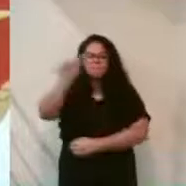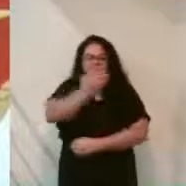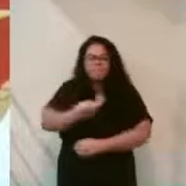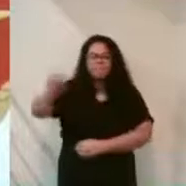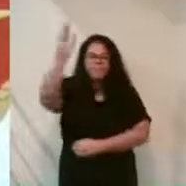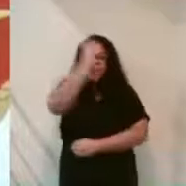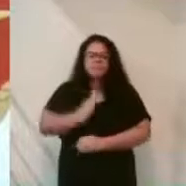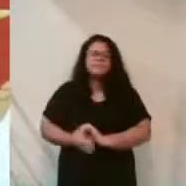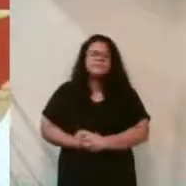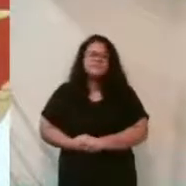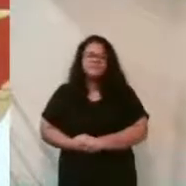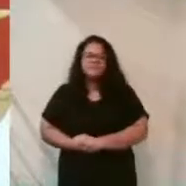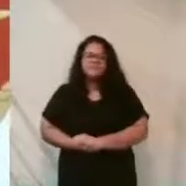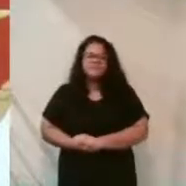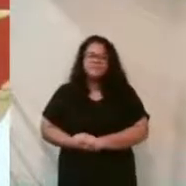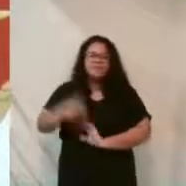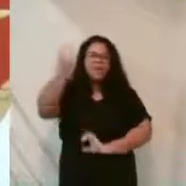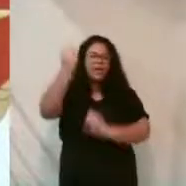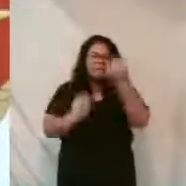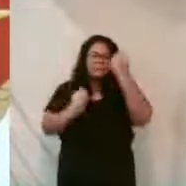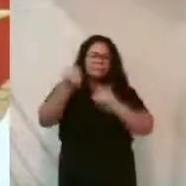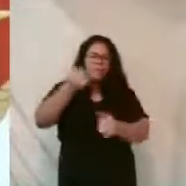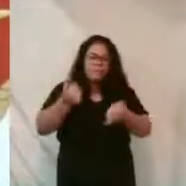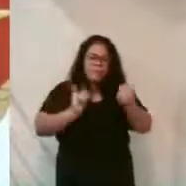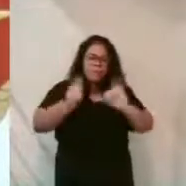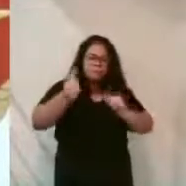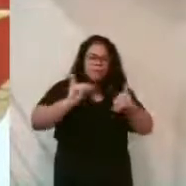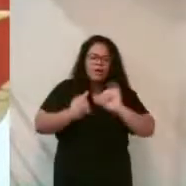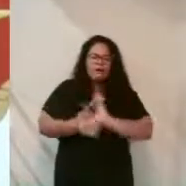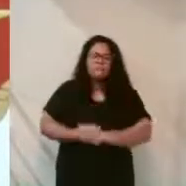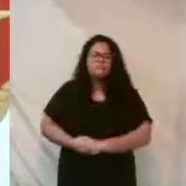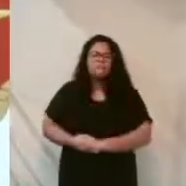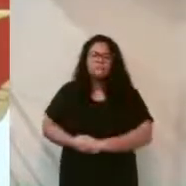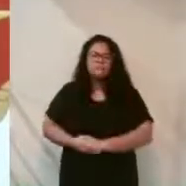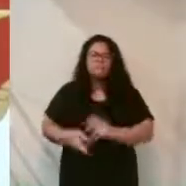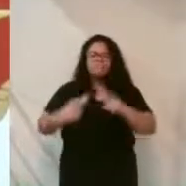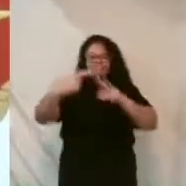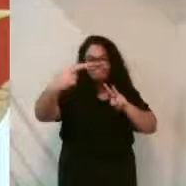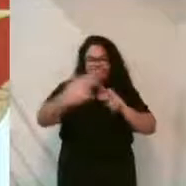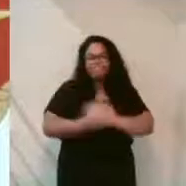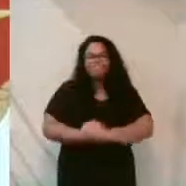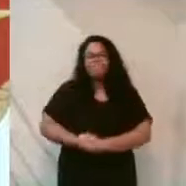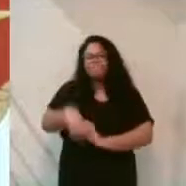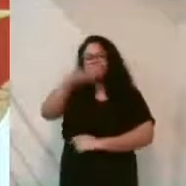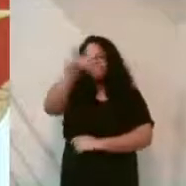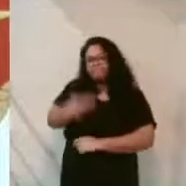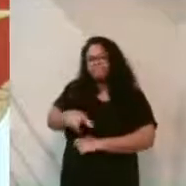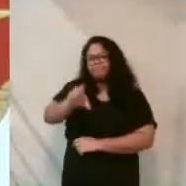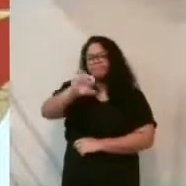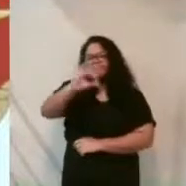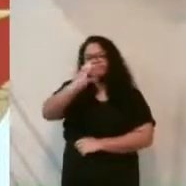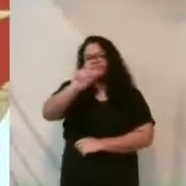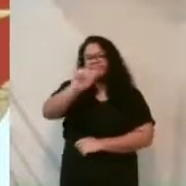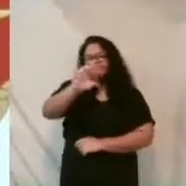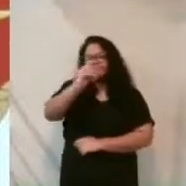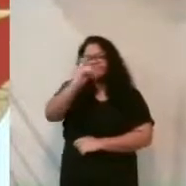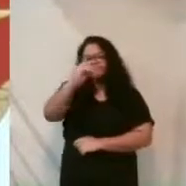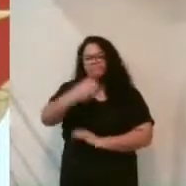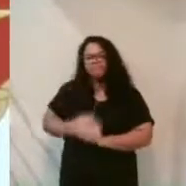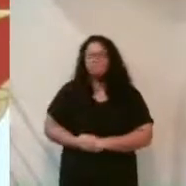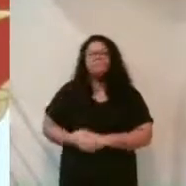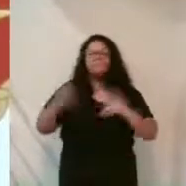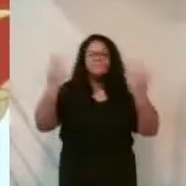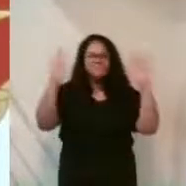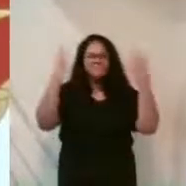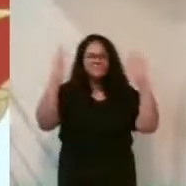de Higiene Pessoal, Perfumaria e Cosméticos, virtualmente, senhor Ricardo Abussafi.